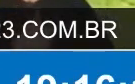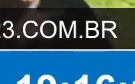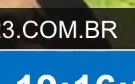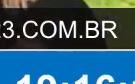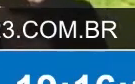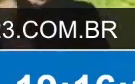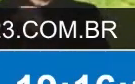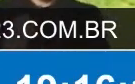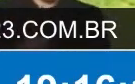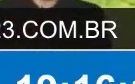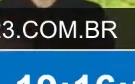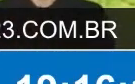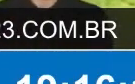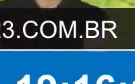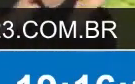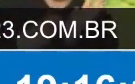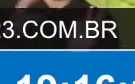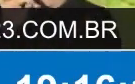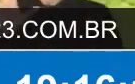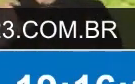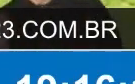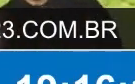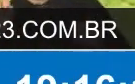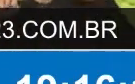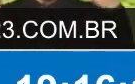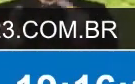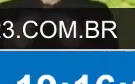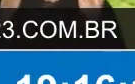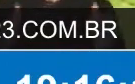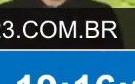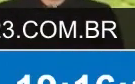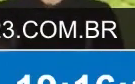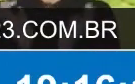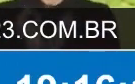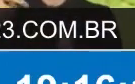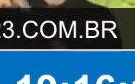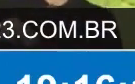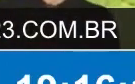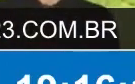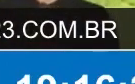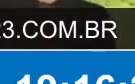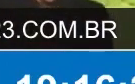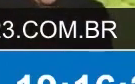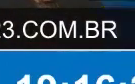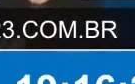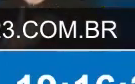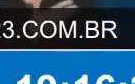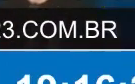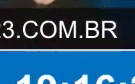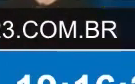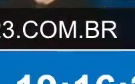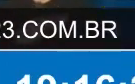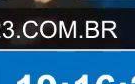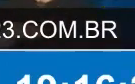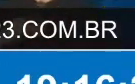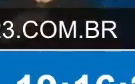eleições deste ano. Hoje pela manhã, aqui no TCU, teve uma reunião com membros do atual governo. Participaram os ministros